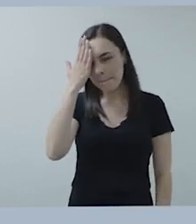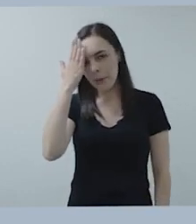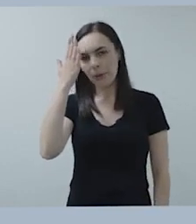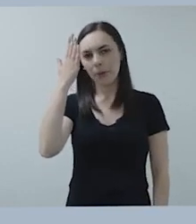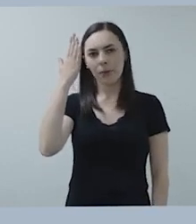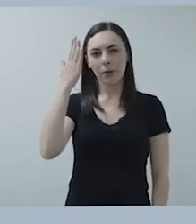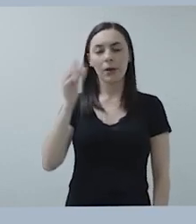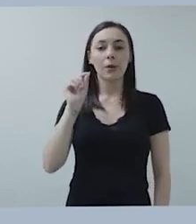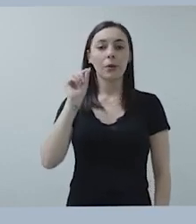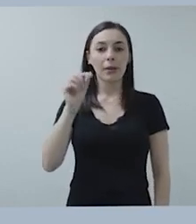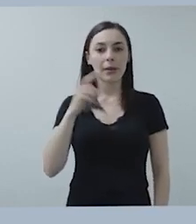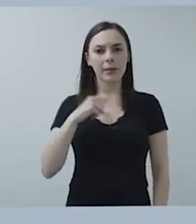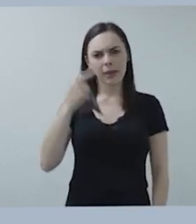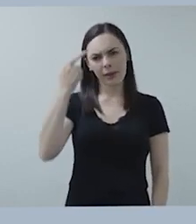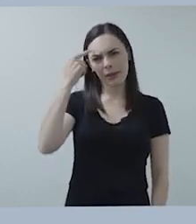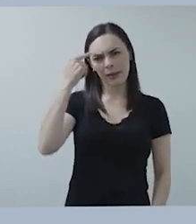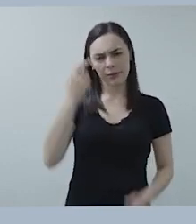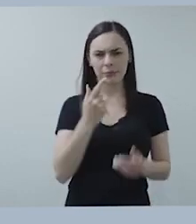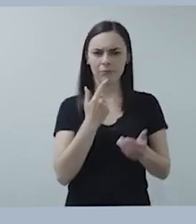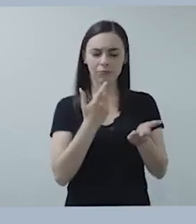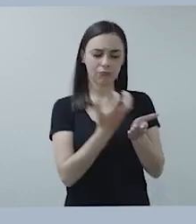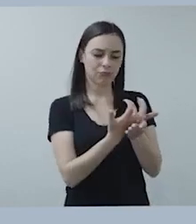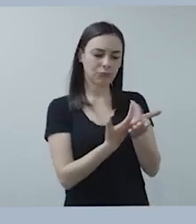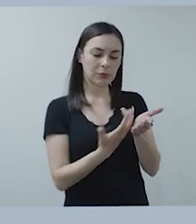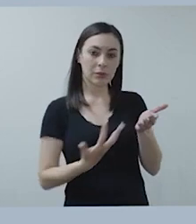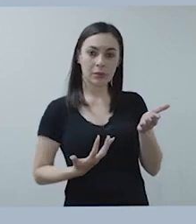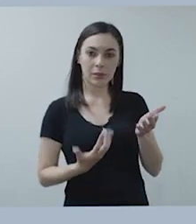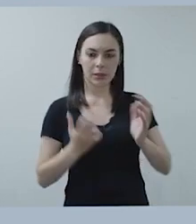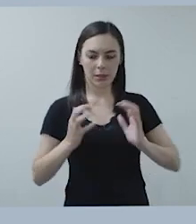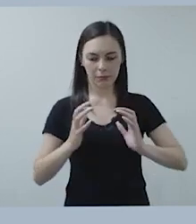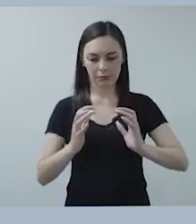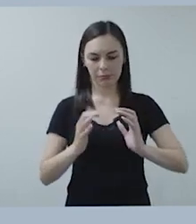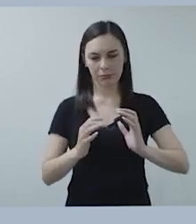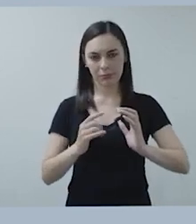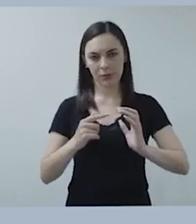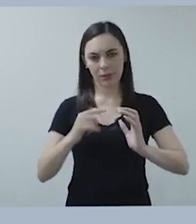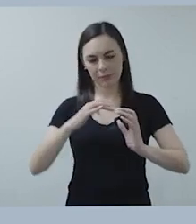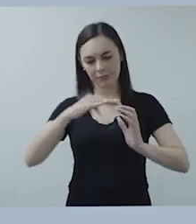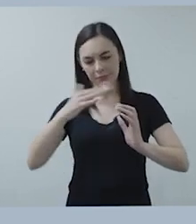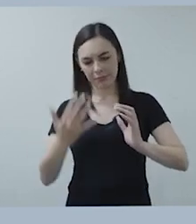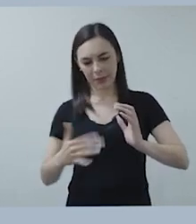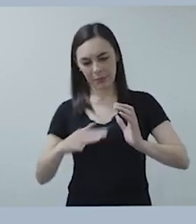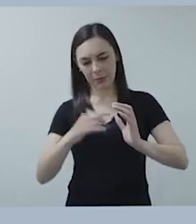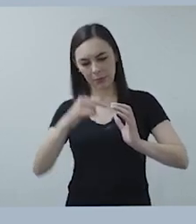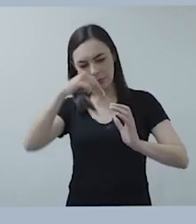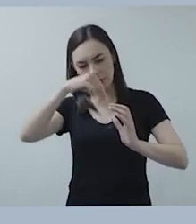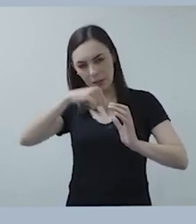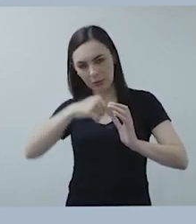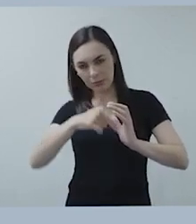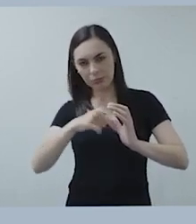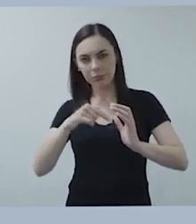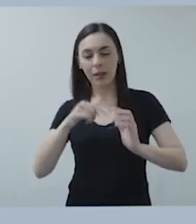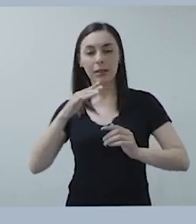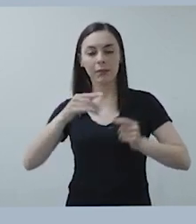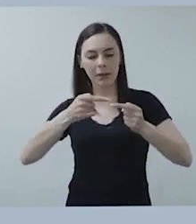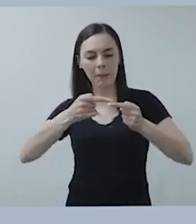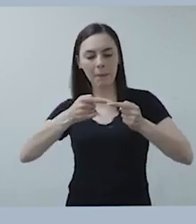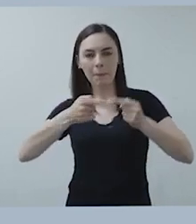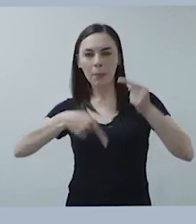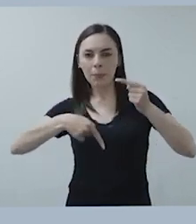vasos sanguíneos que passam logo abaixo do couro cabeludo podem se